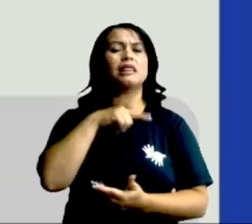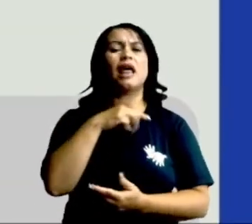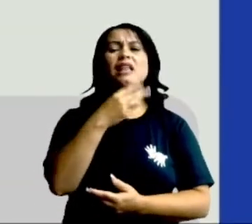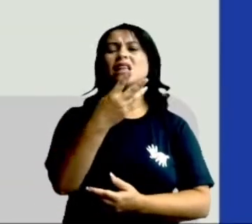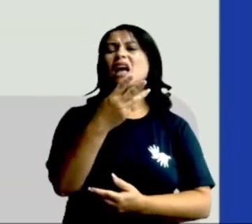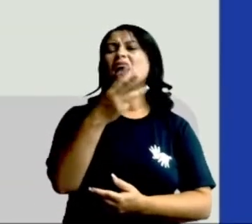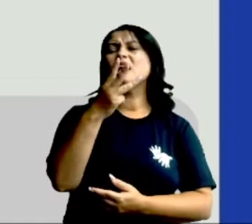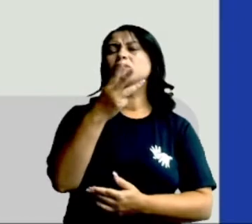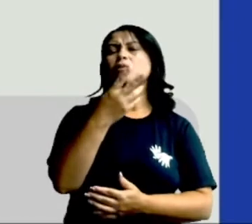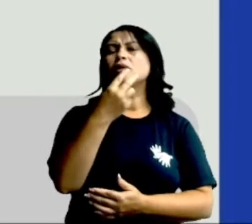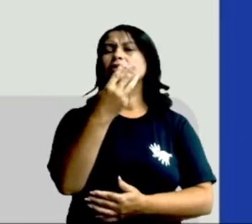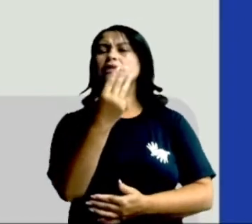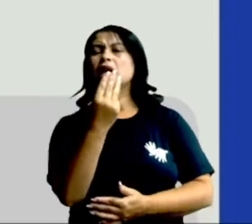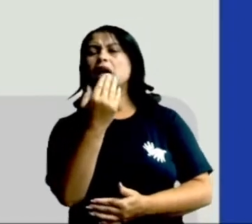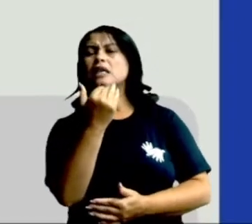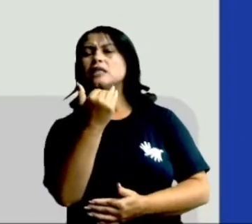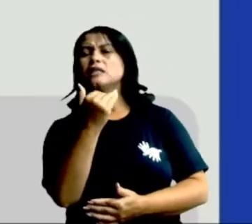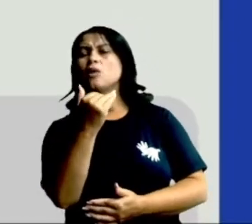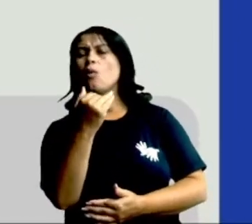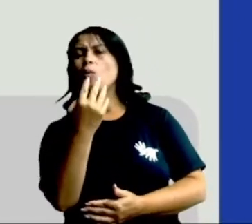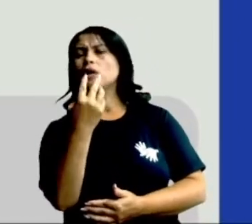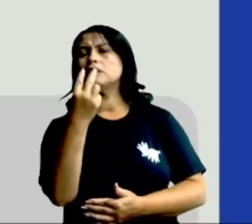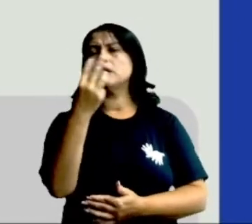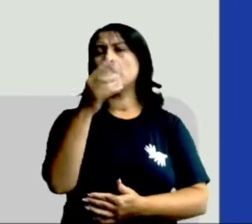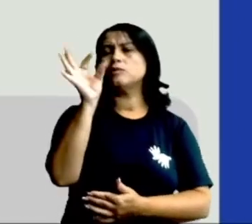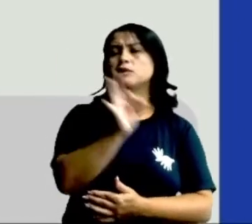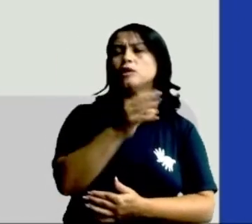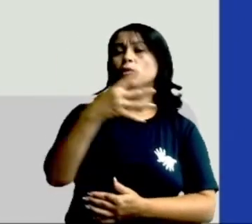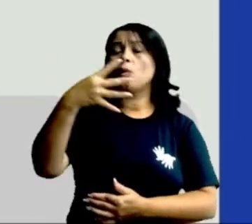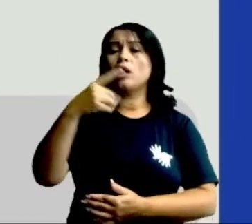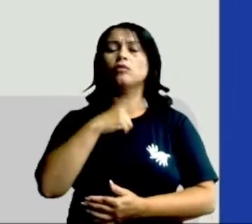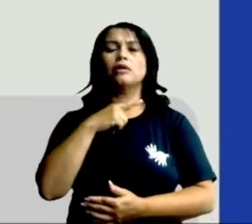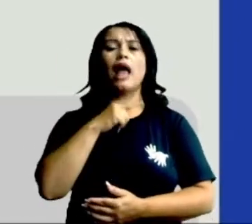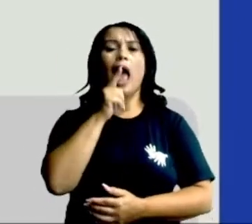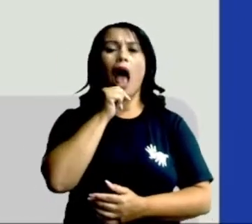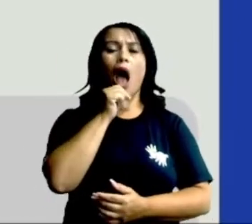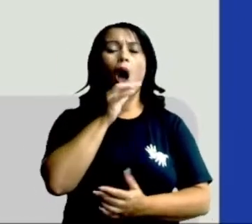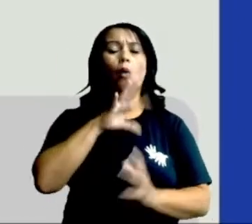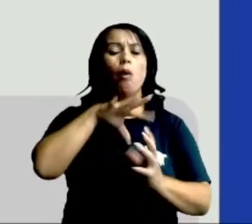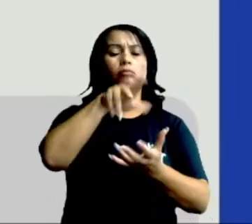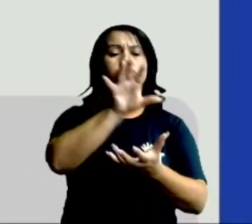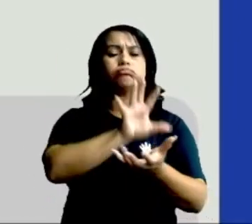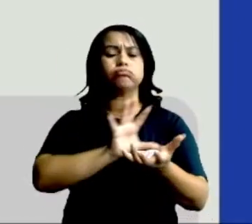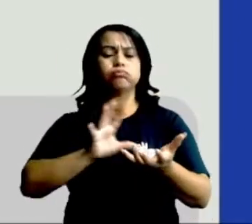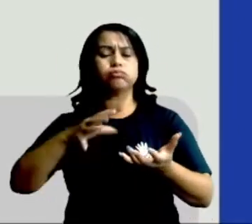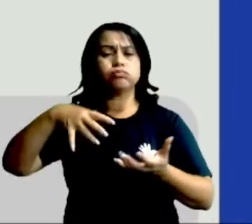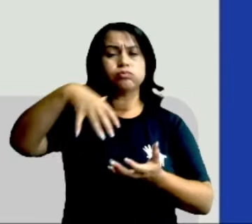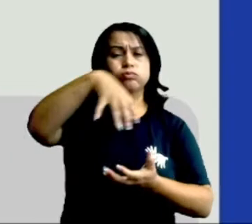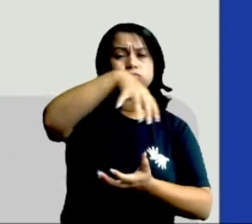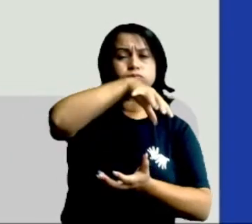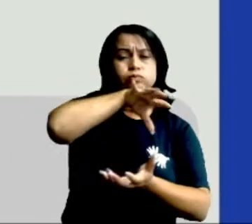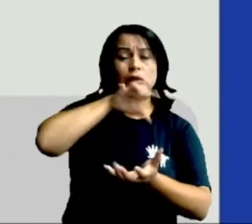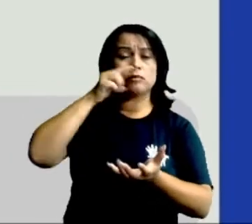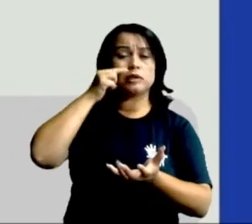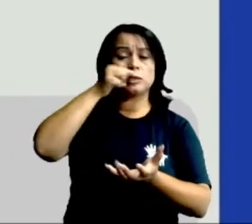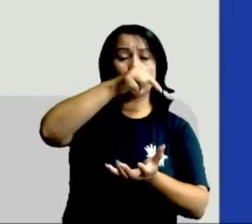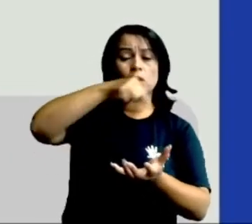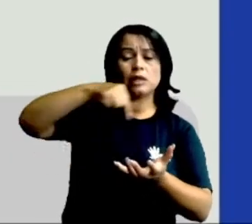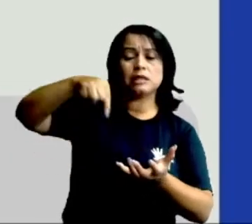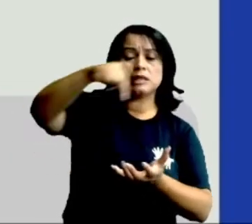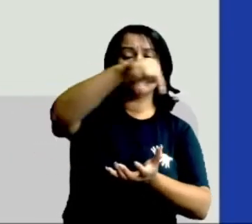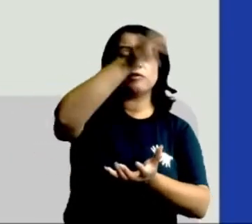3/4 dele é coberto por água, exatamente o que eu acabei de falar para vocês. Se a gente fizesse uma circunferência, né, no formato da Terra e